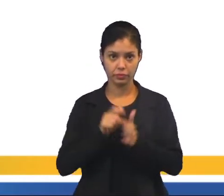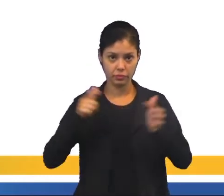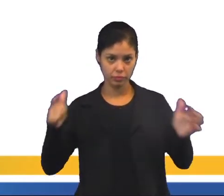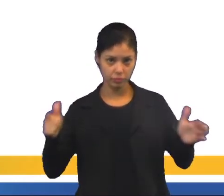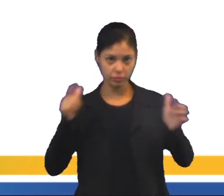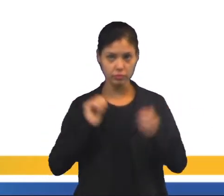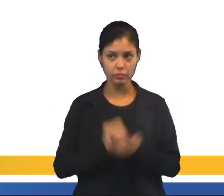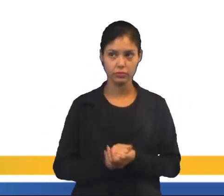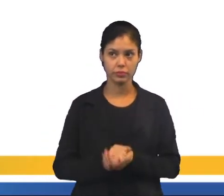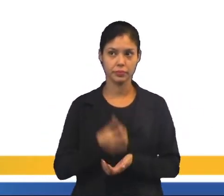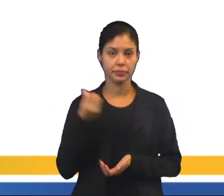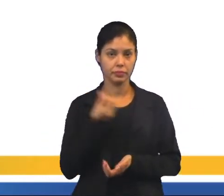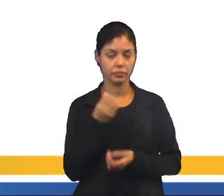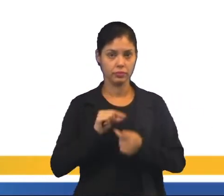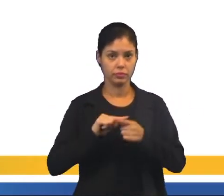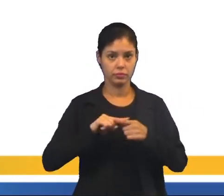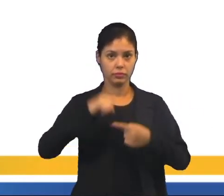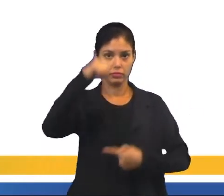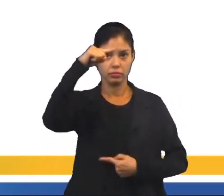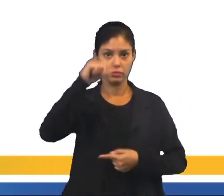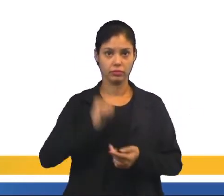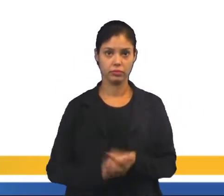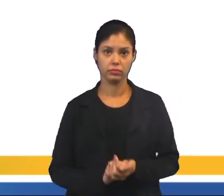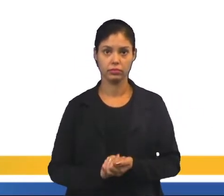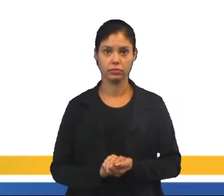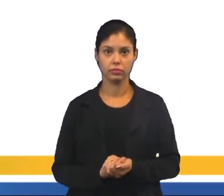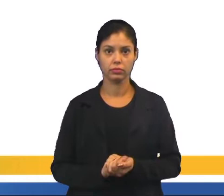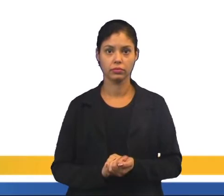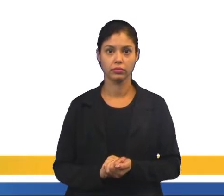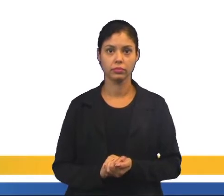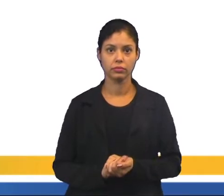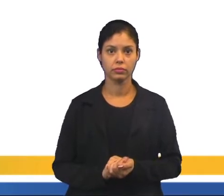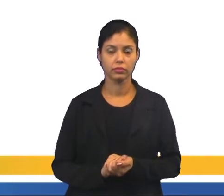largura e 6 de comprimento, né?